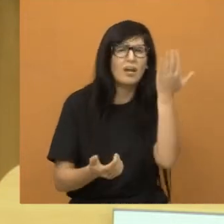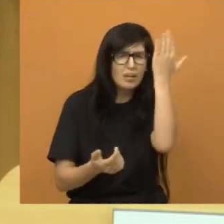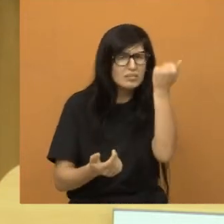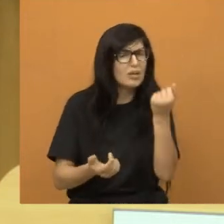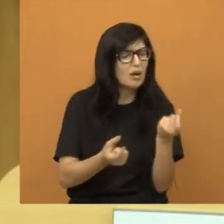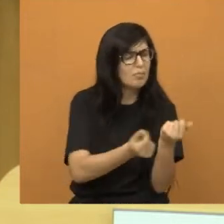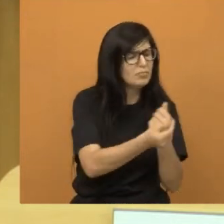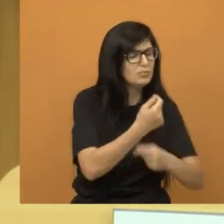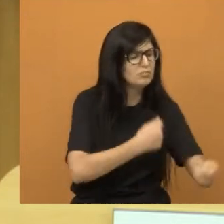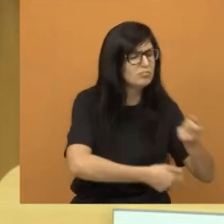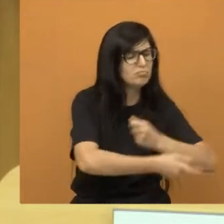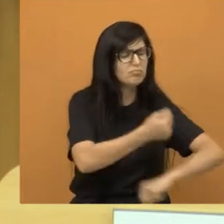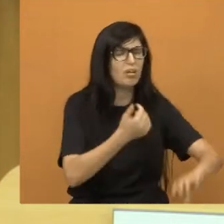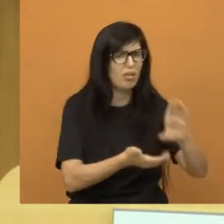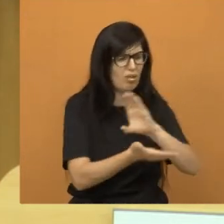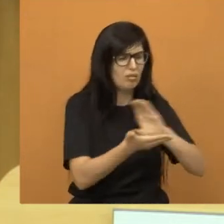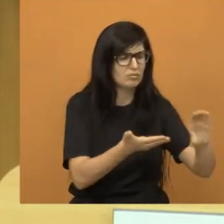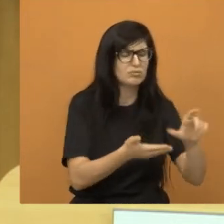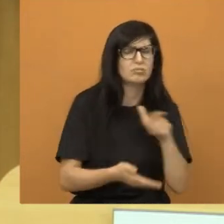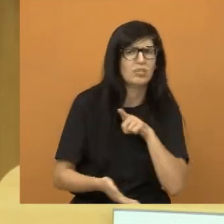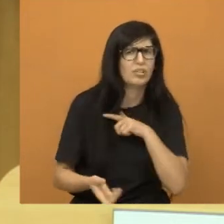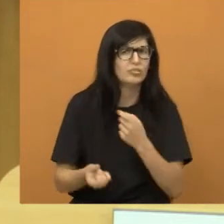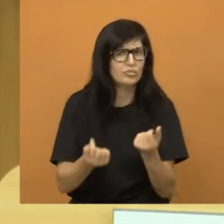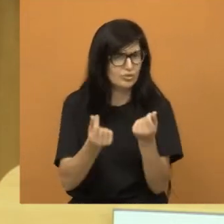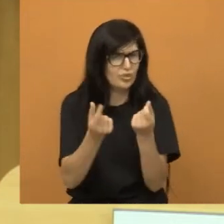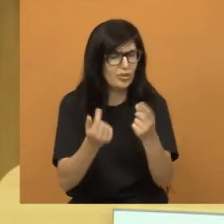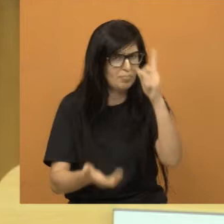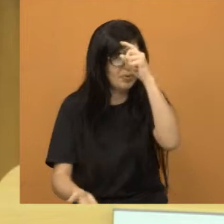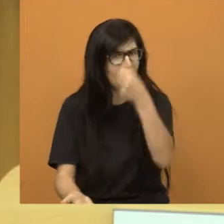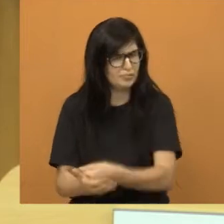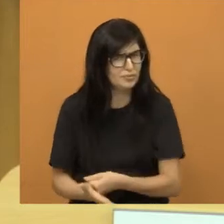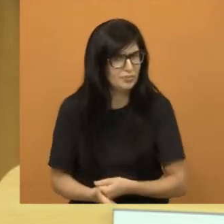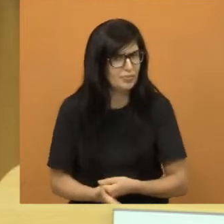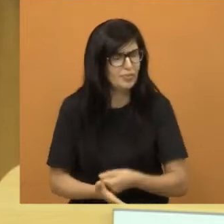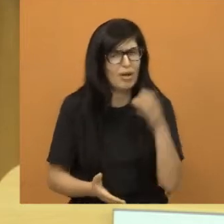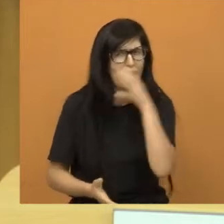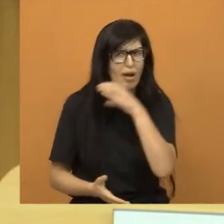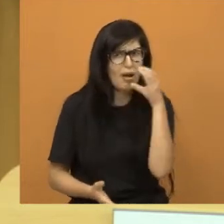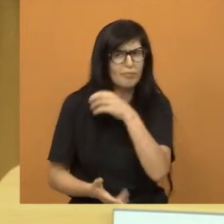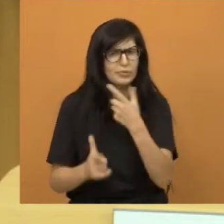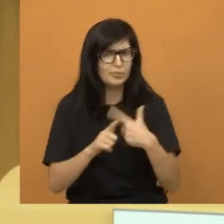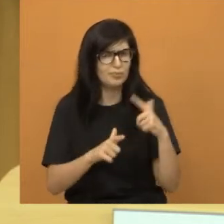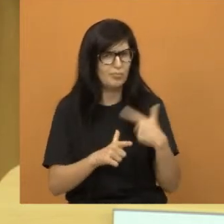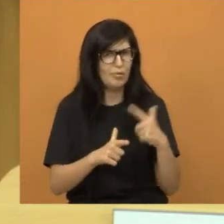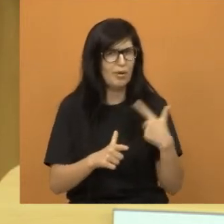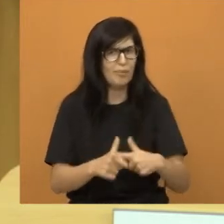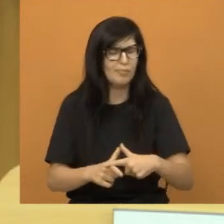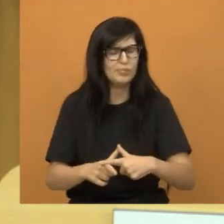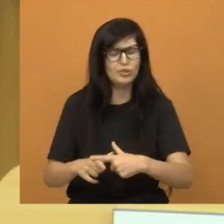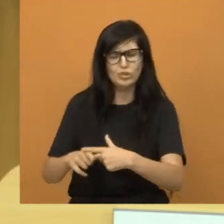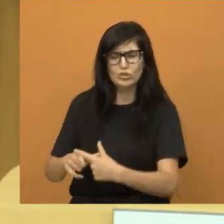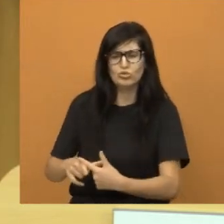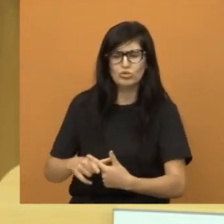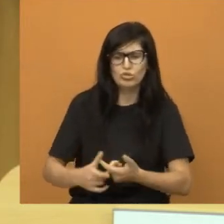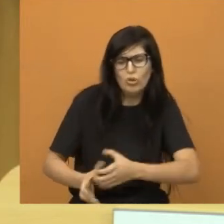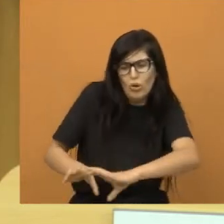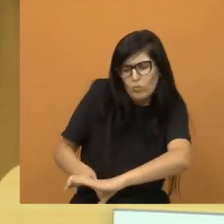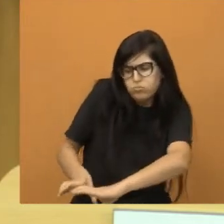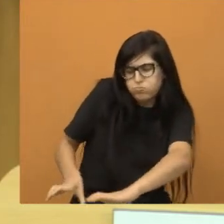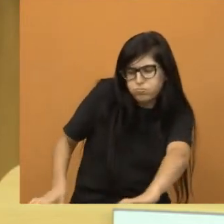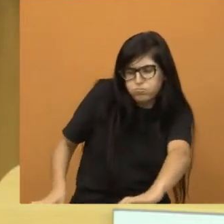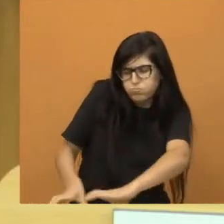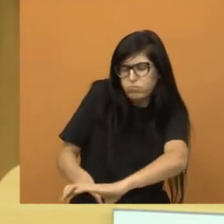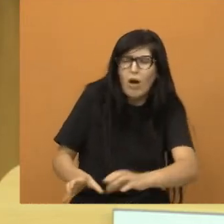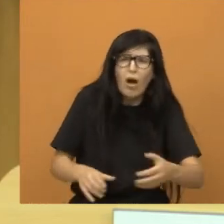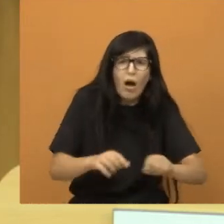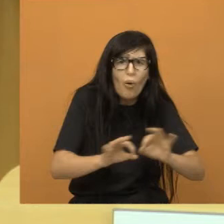tinha sido encaminhada para resolver de vez o problema de drenagem do Jardim Emília, uma verba que estava sendo gerida